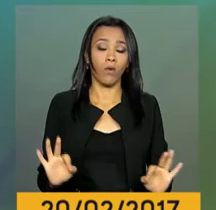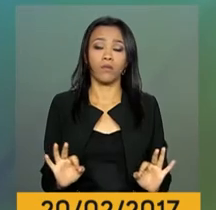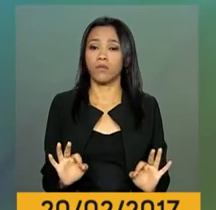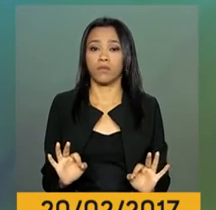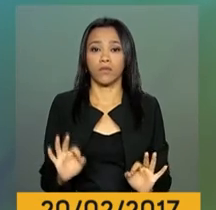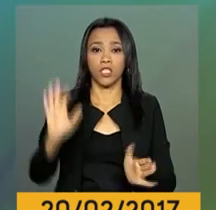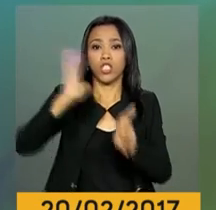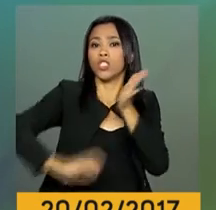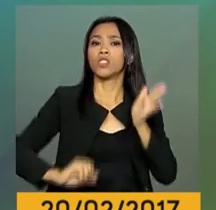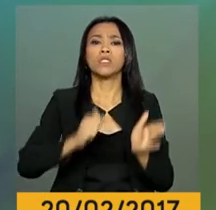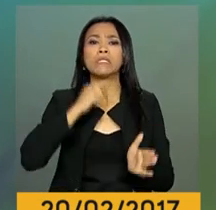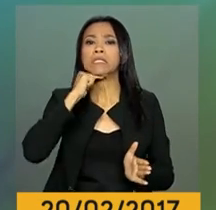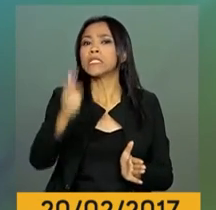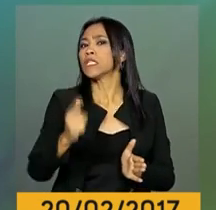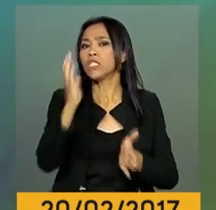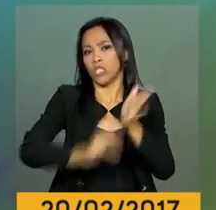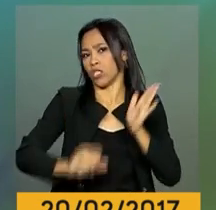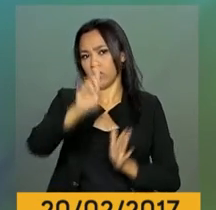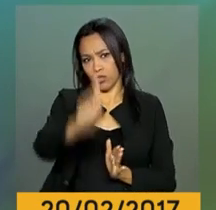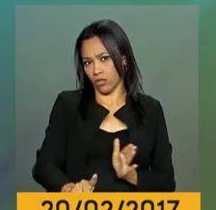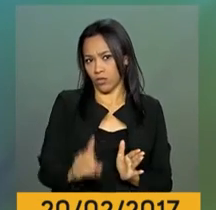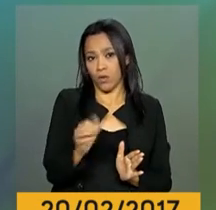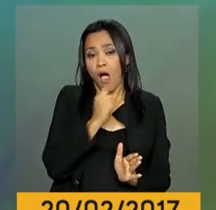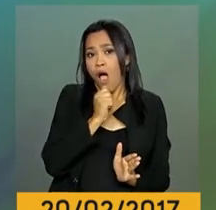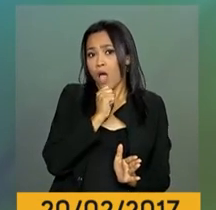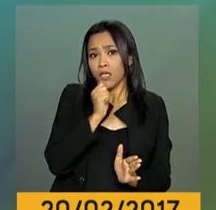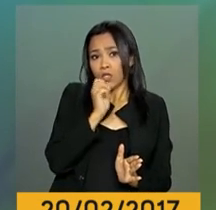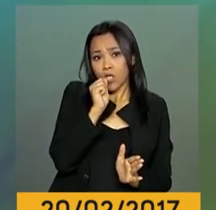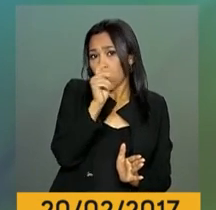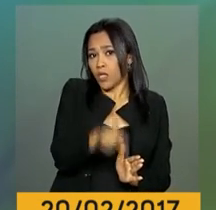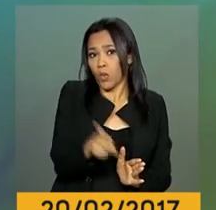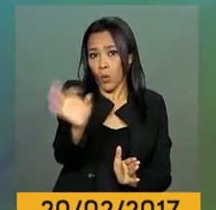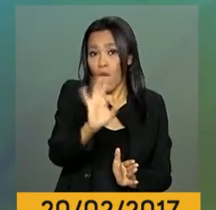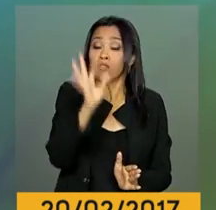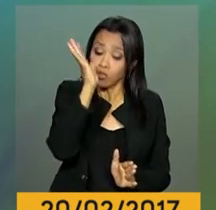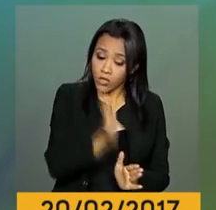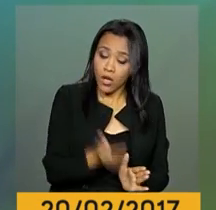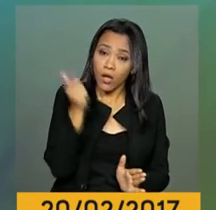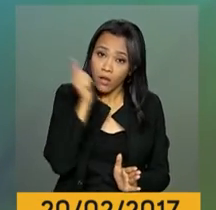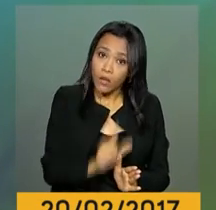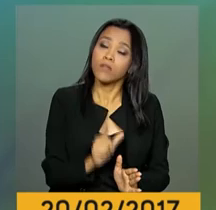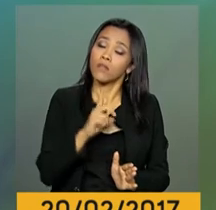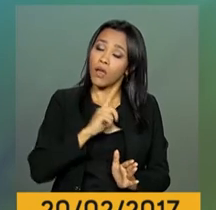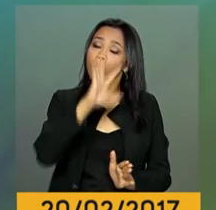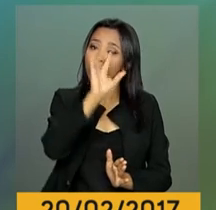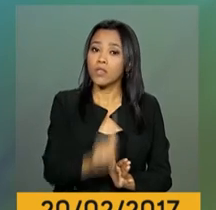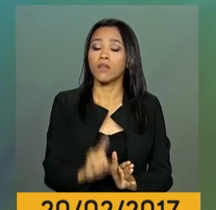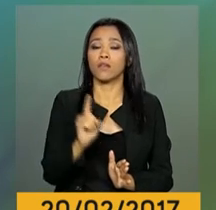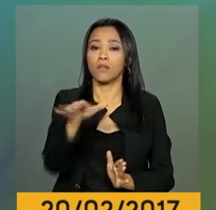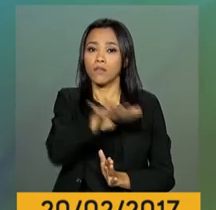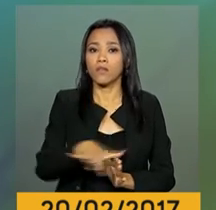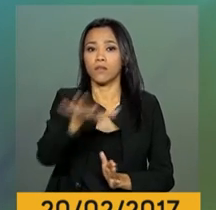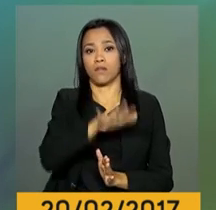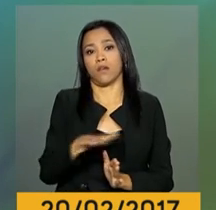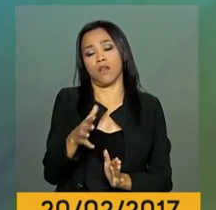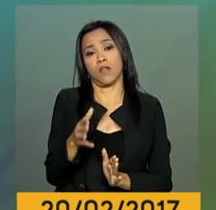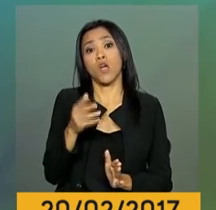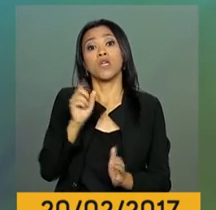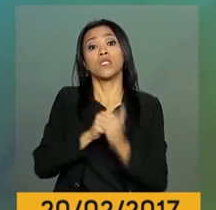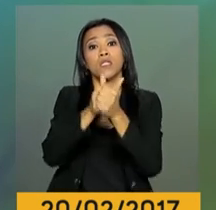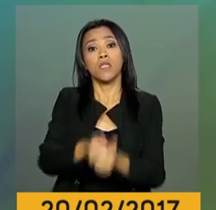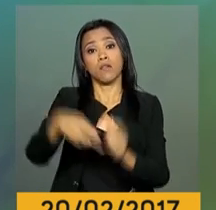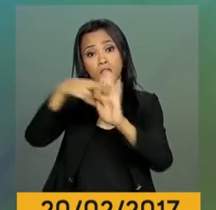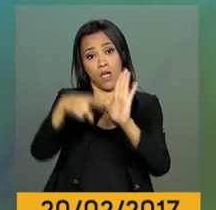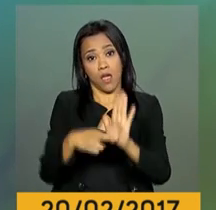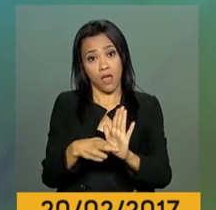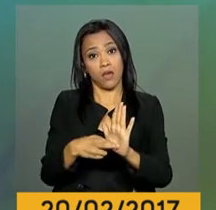Quem formatou o seu direito, ainda que não tenha se aposentado, já adquiriu as condições para aposentadoria no sistema anterior. Não há nada disso.